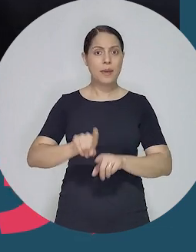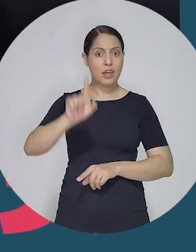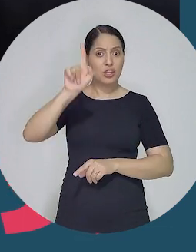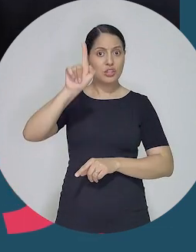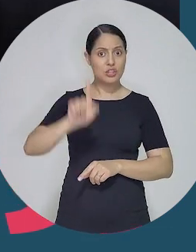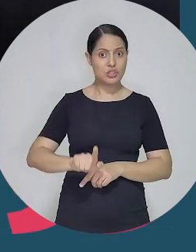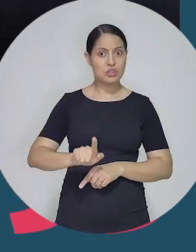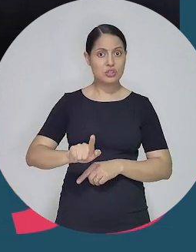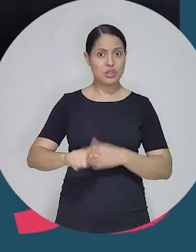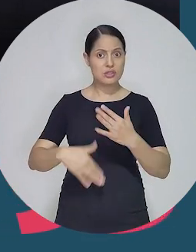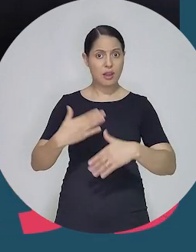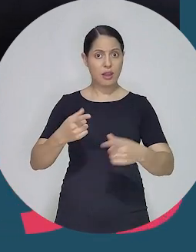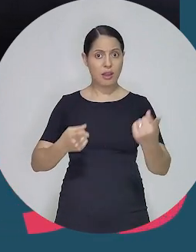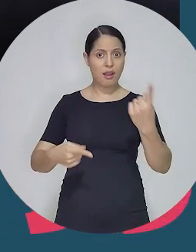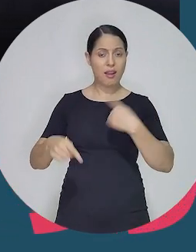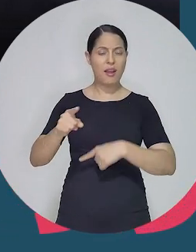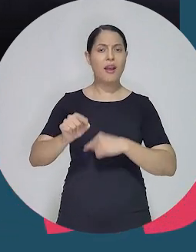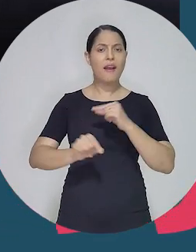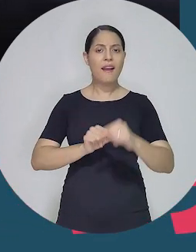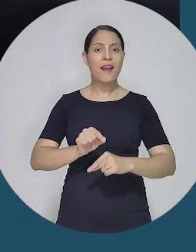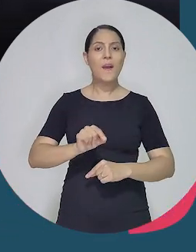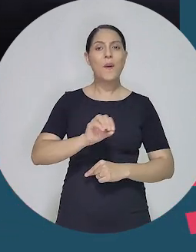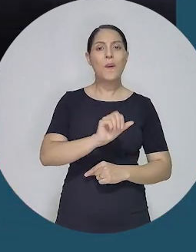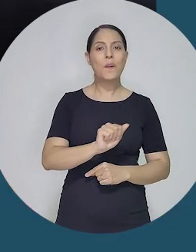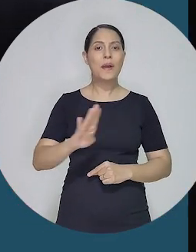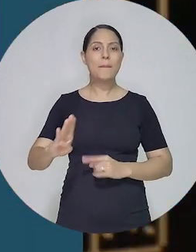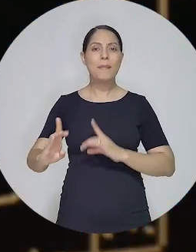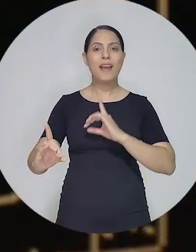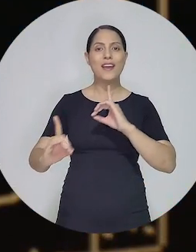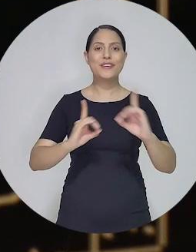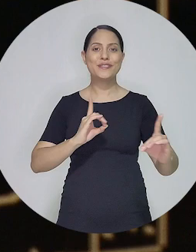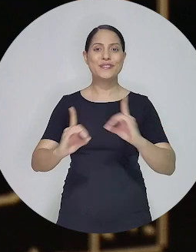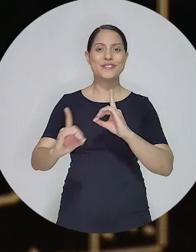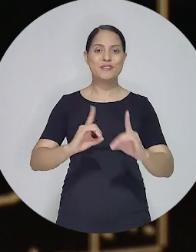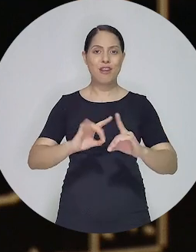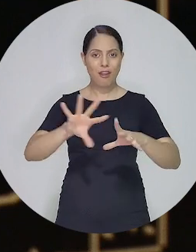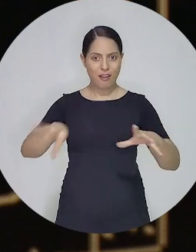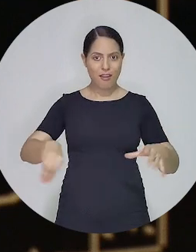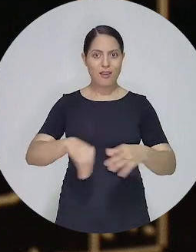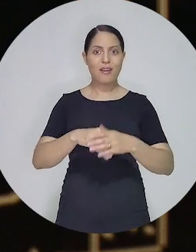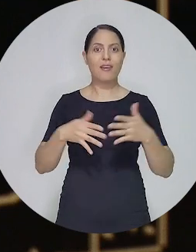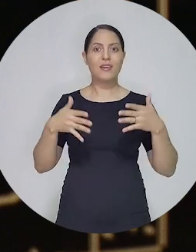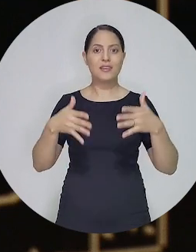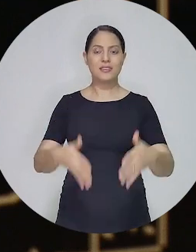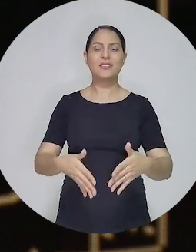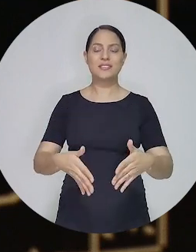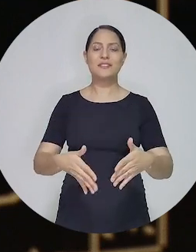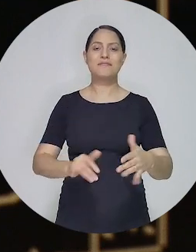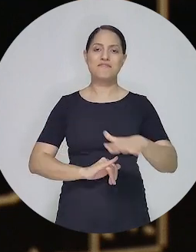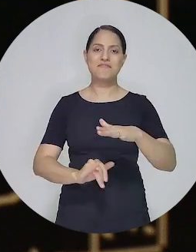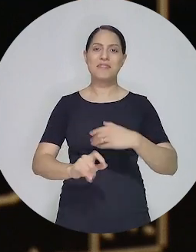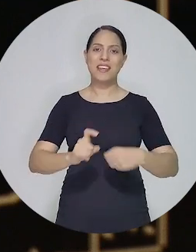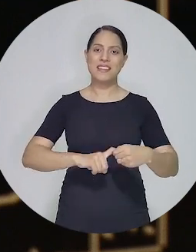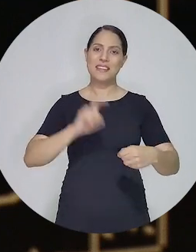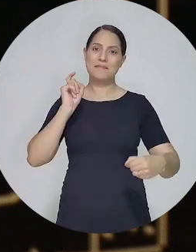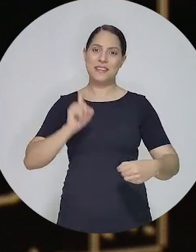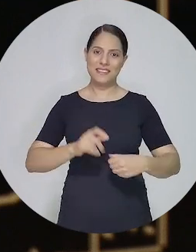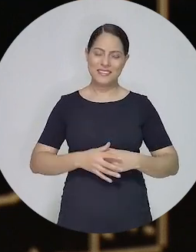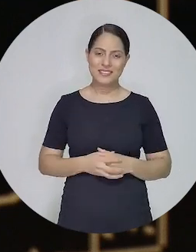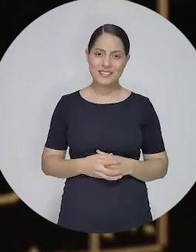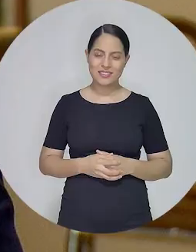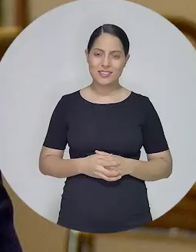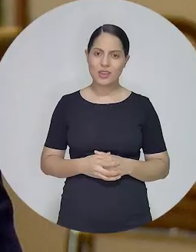o fortalecimento de uma gestão que não deixa de avançar, uma OAB de diálogo, inclusiva e com independência